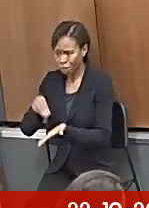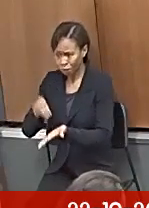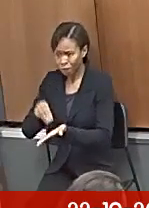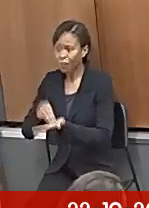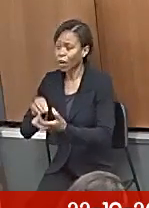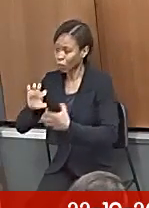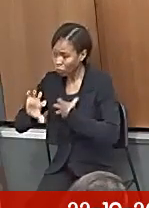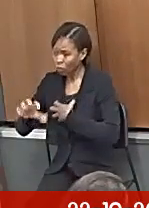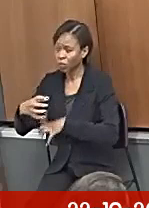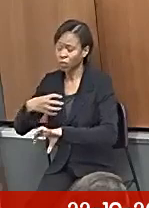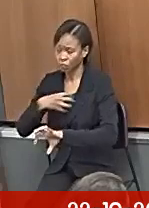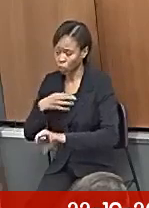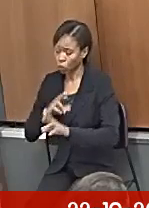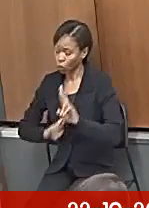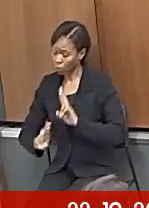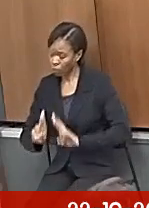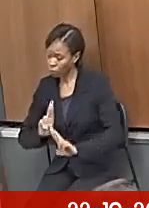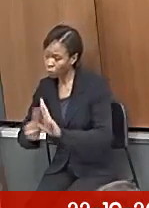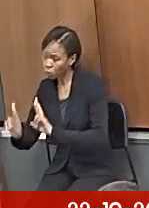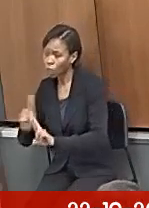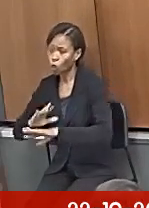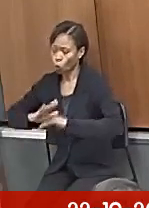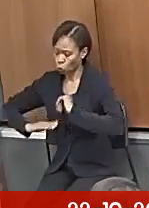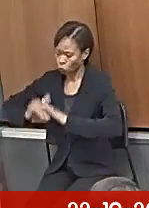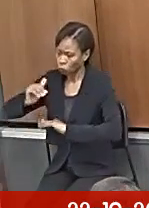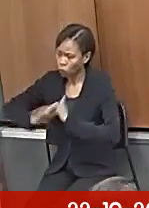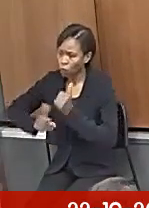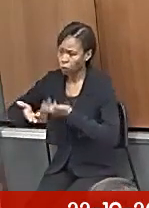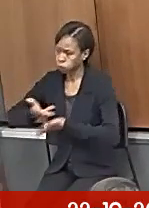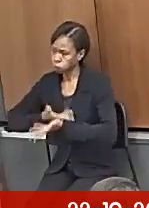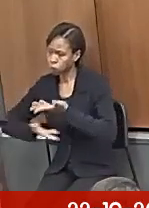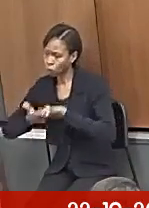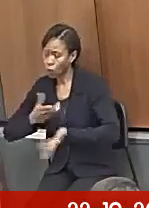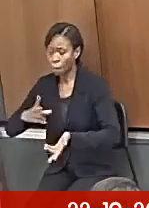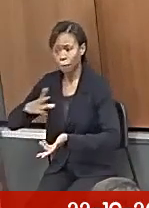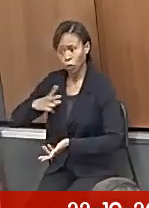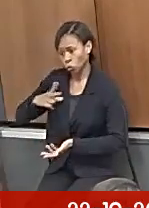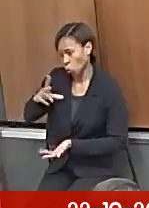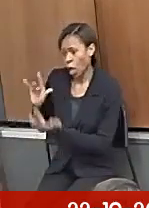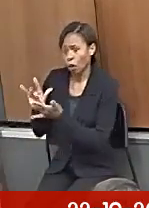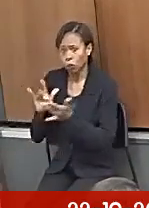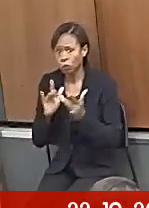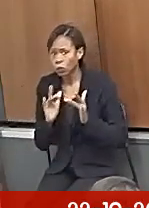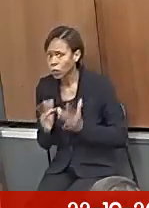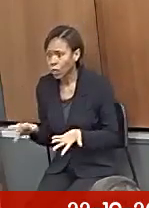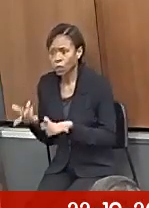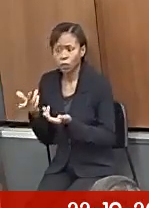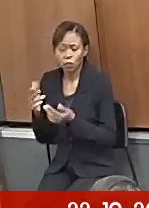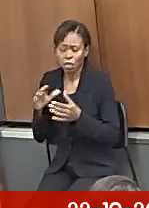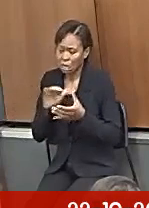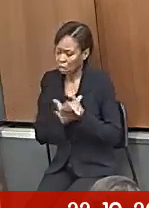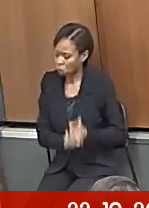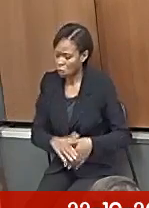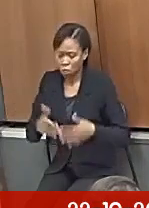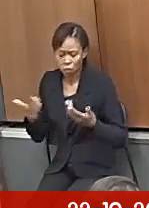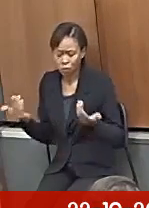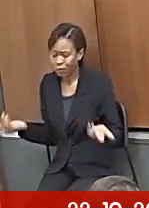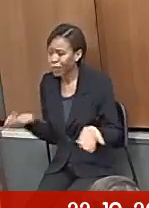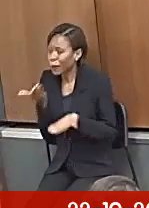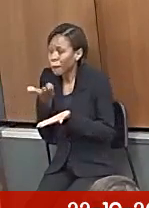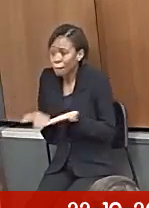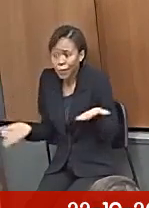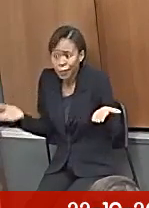nossos relacionamentos, tanto profissionais, como pessoais, como matrimoniais, enfim.